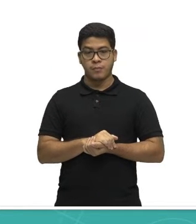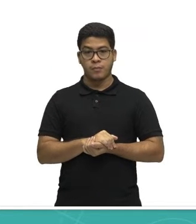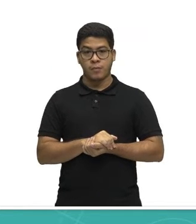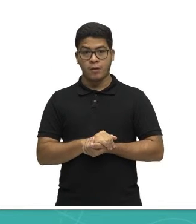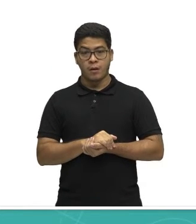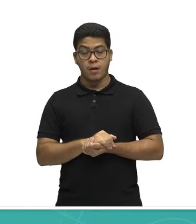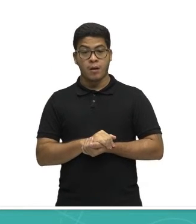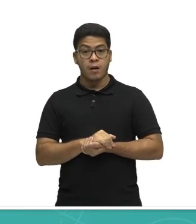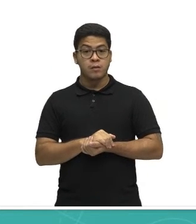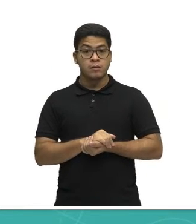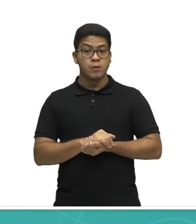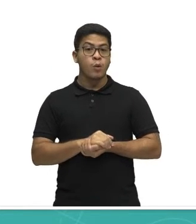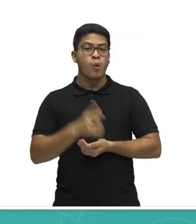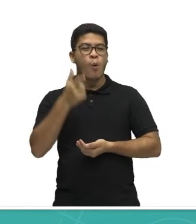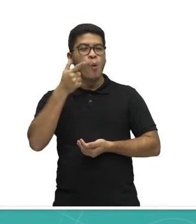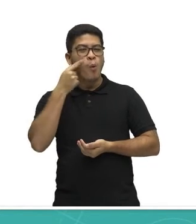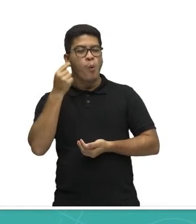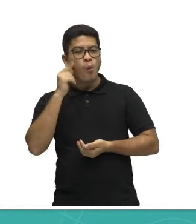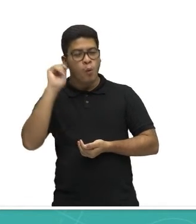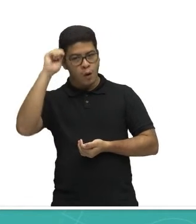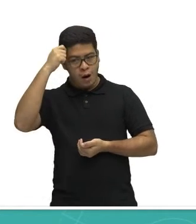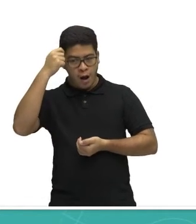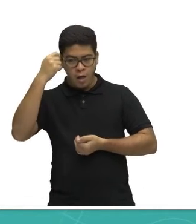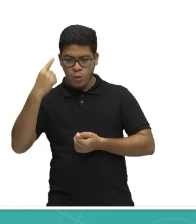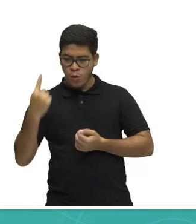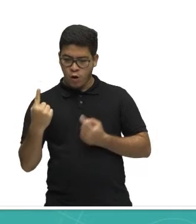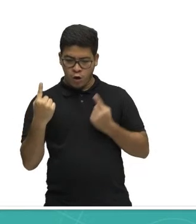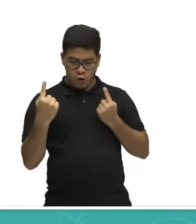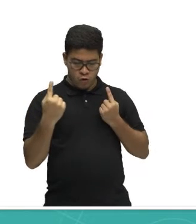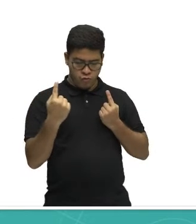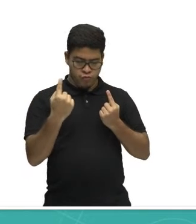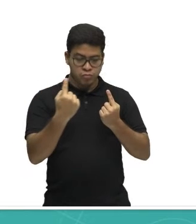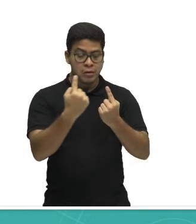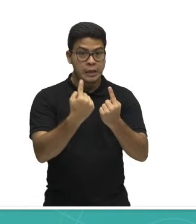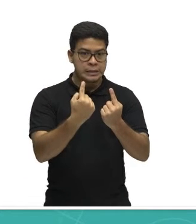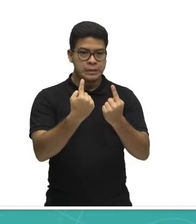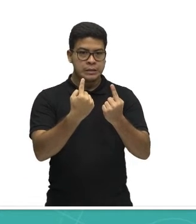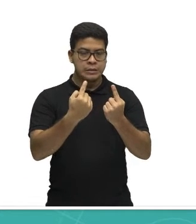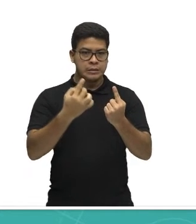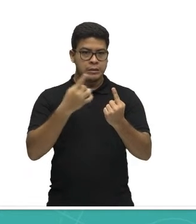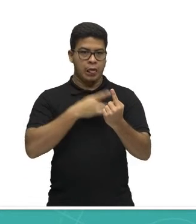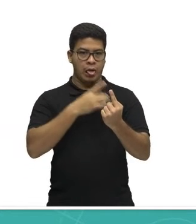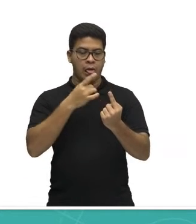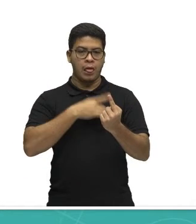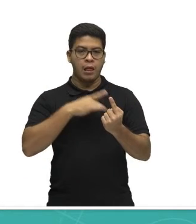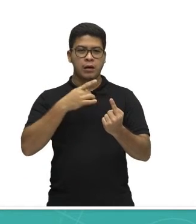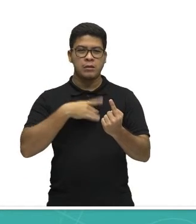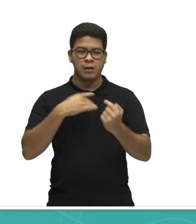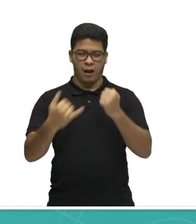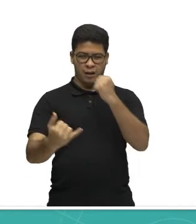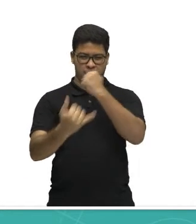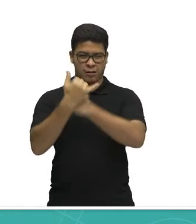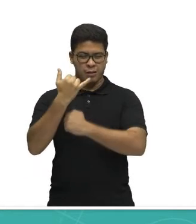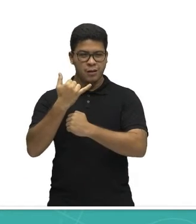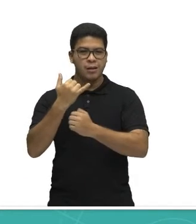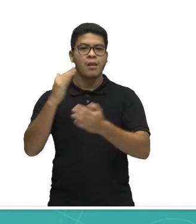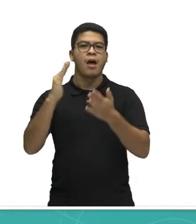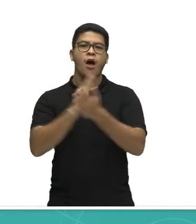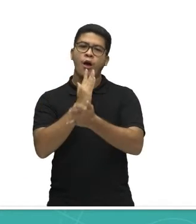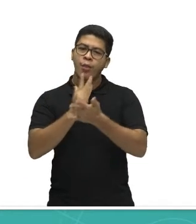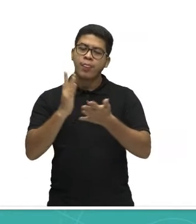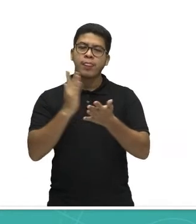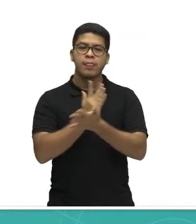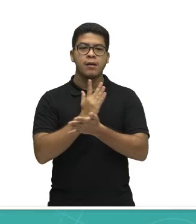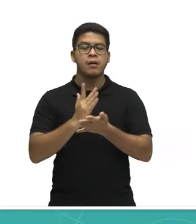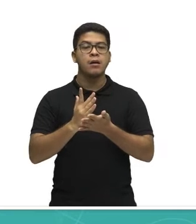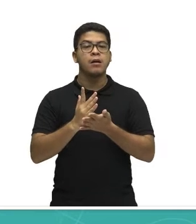com um gato preto dá azar, assim como atravessar por debaixo de uma escada. Bem, muitas pessoas têm uma superstição que gato